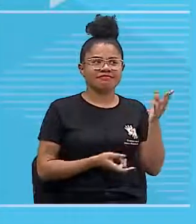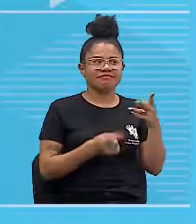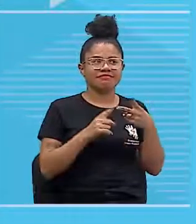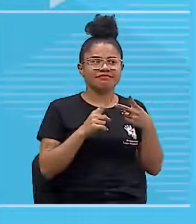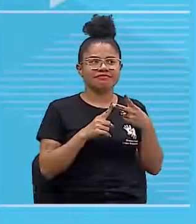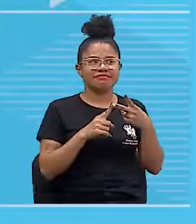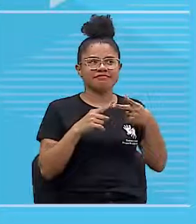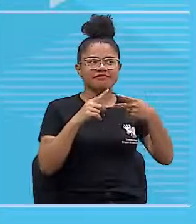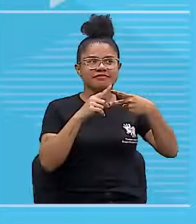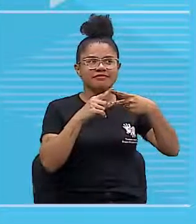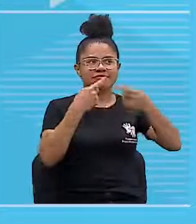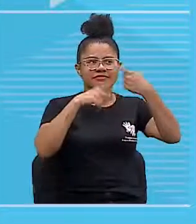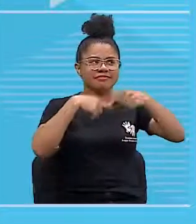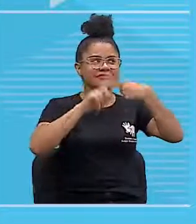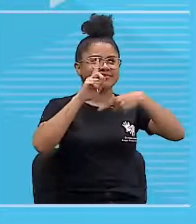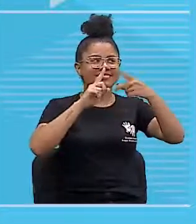sucesso sucesso